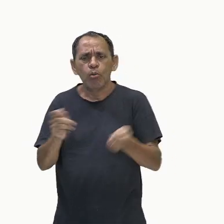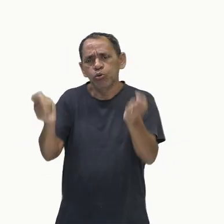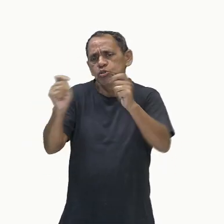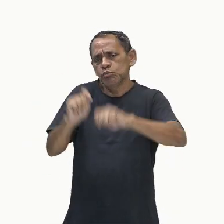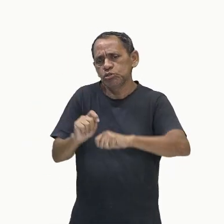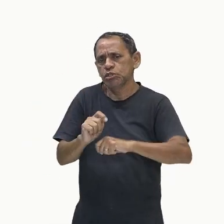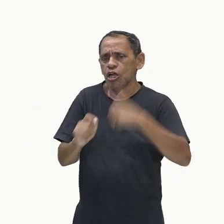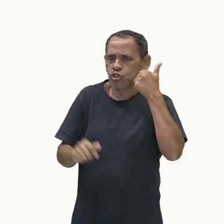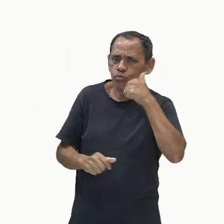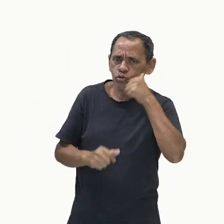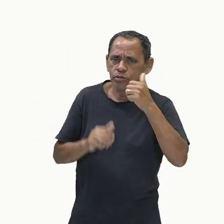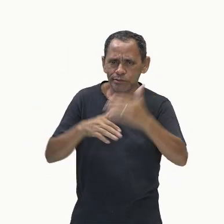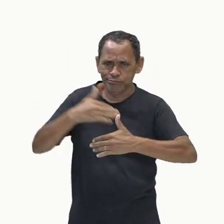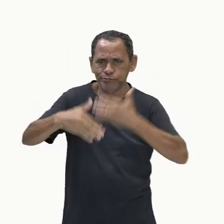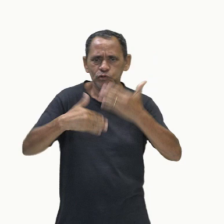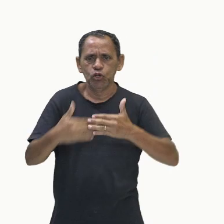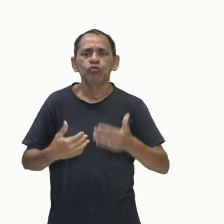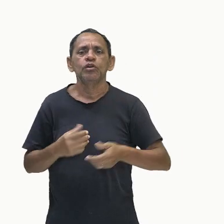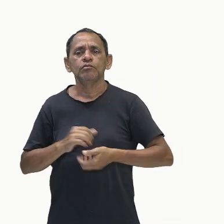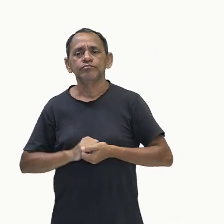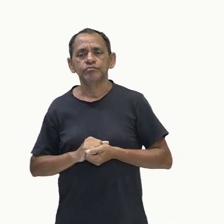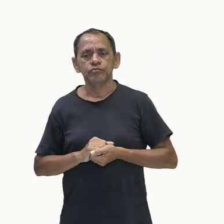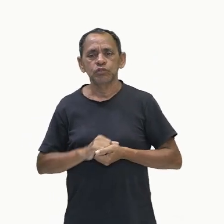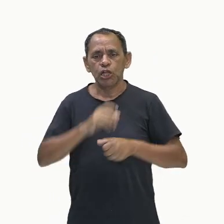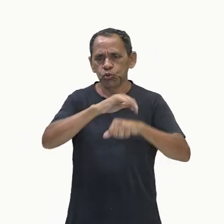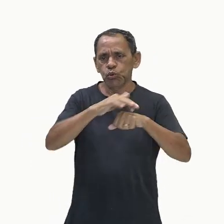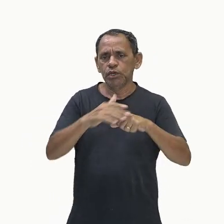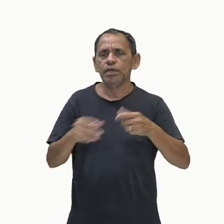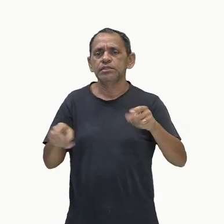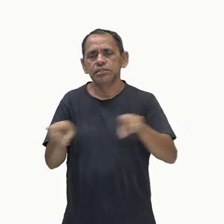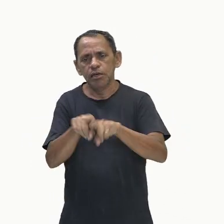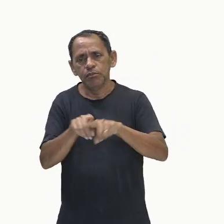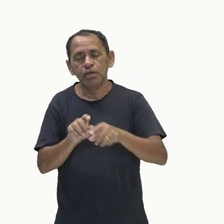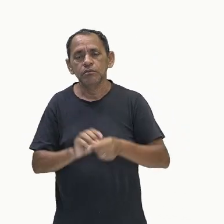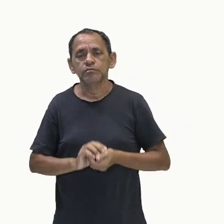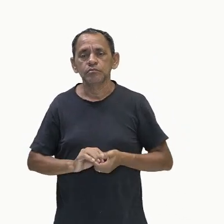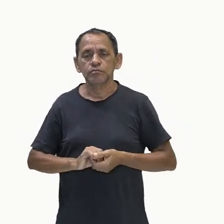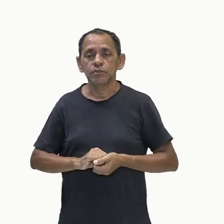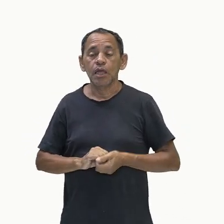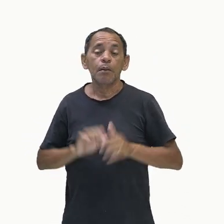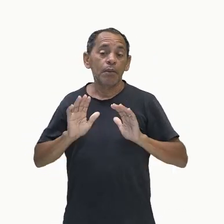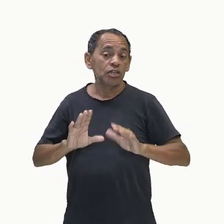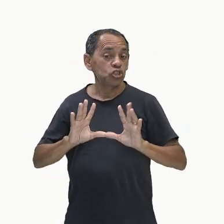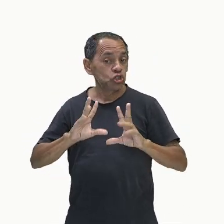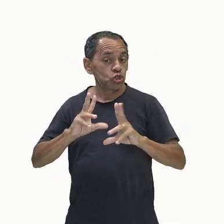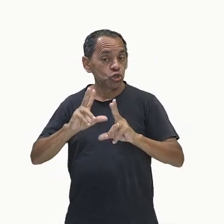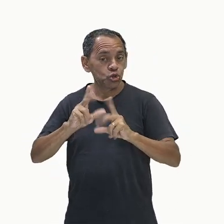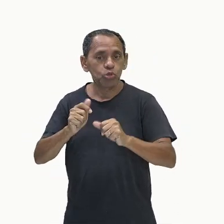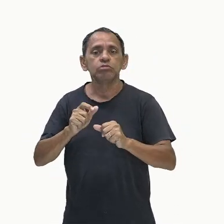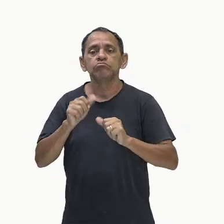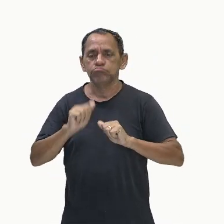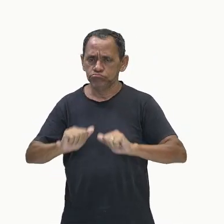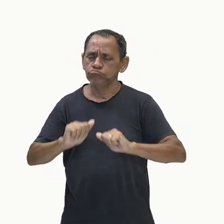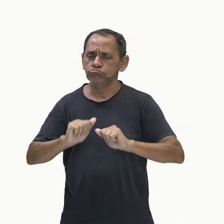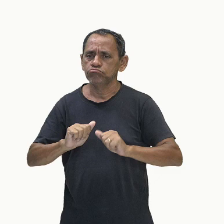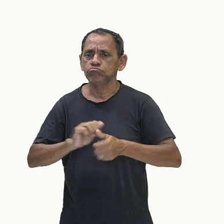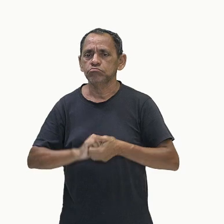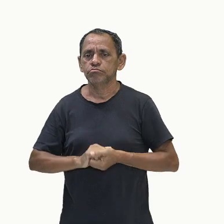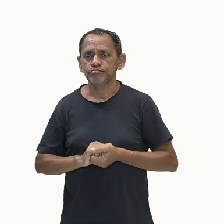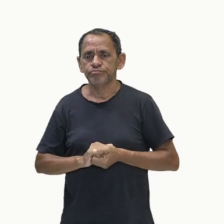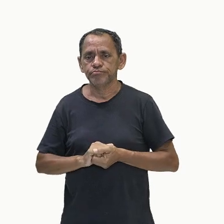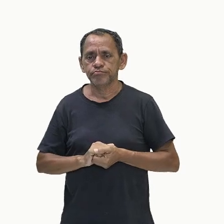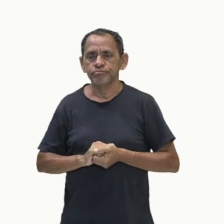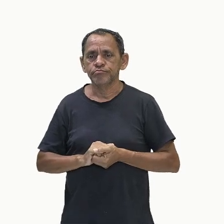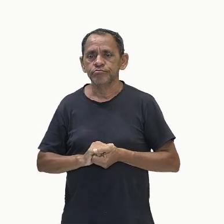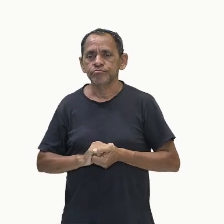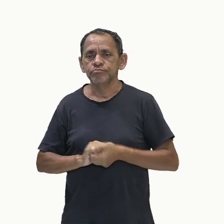desenvolver o daltonismo, embora todos possam ser portadores da mutação. Para detalhar